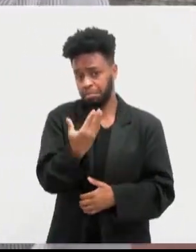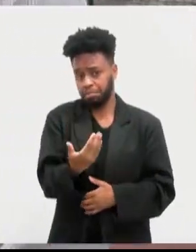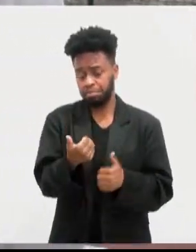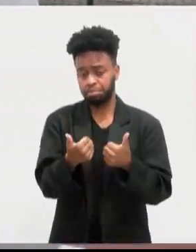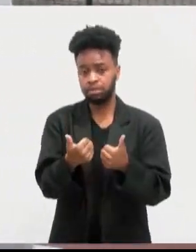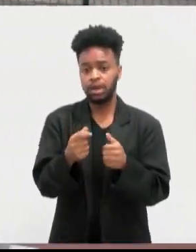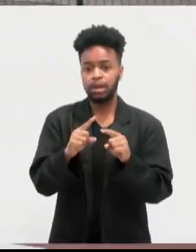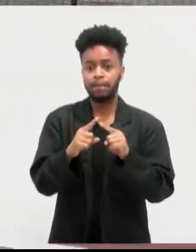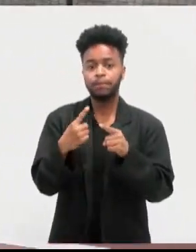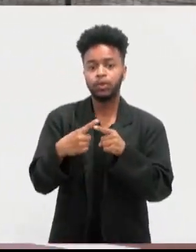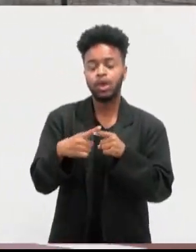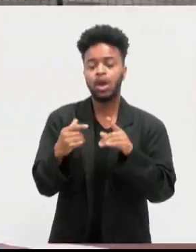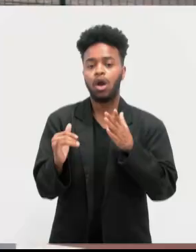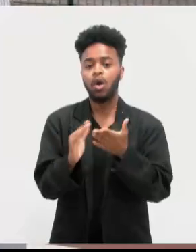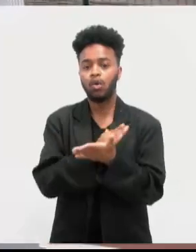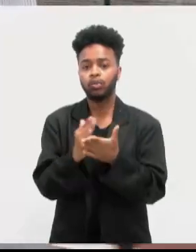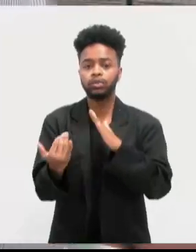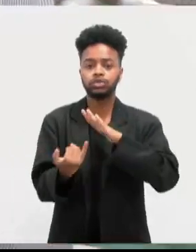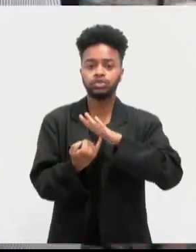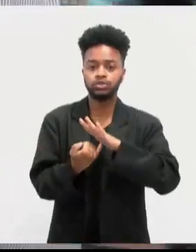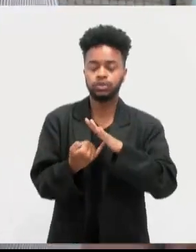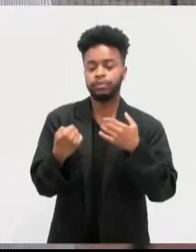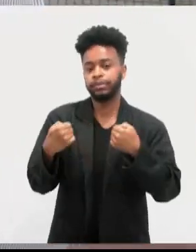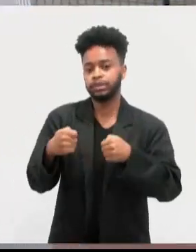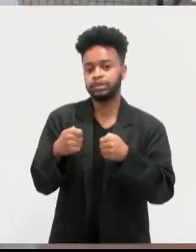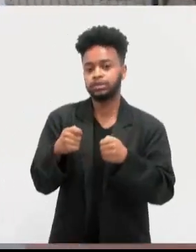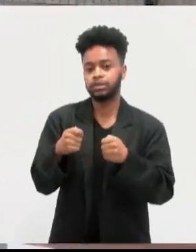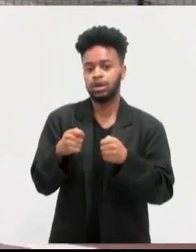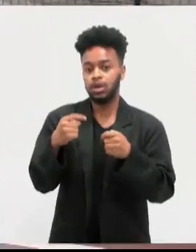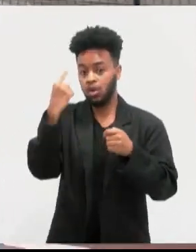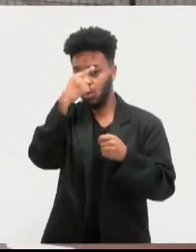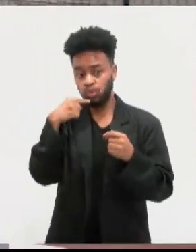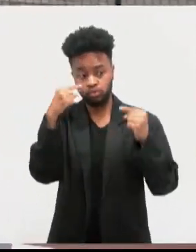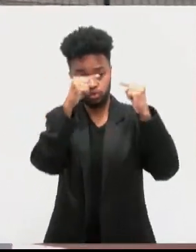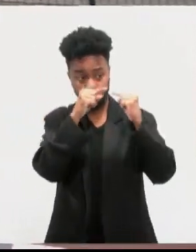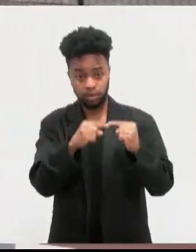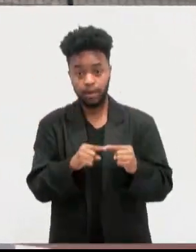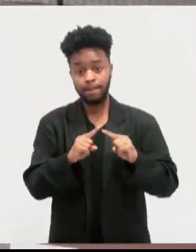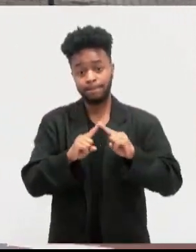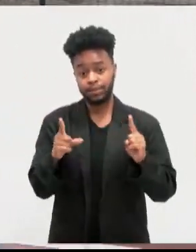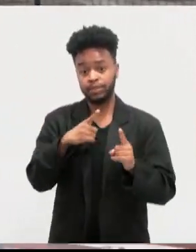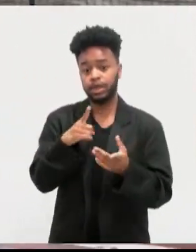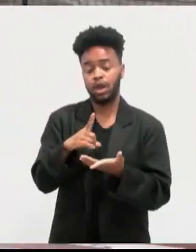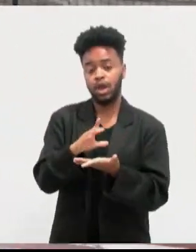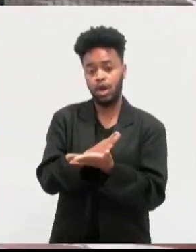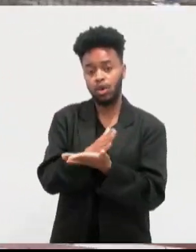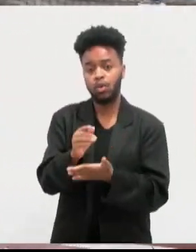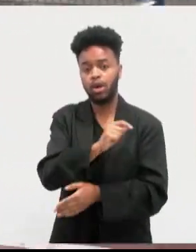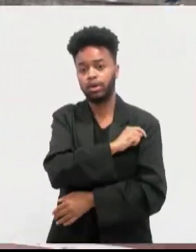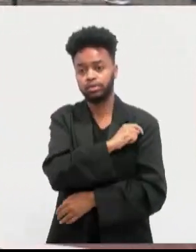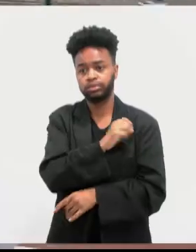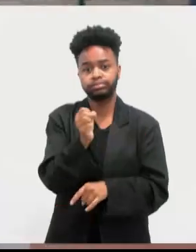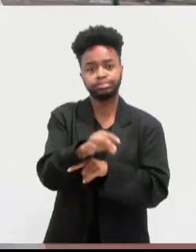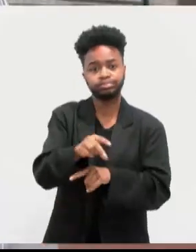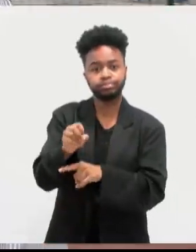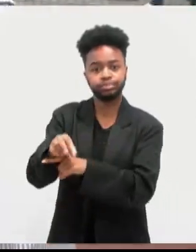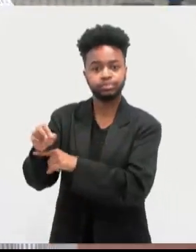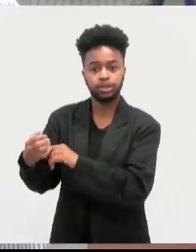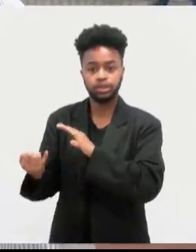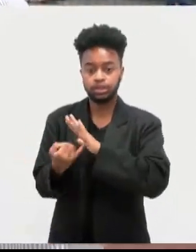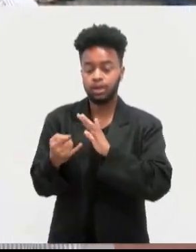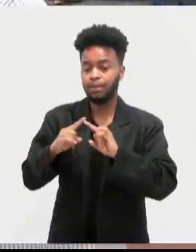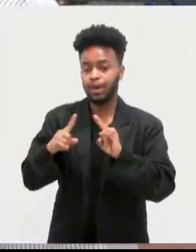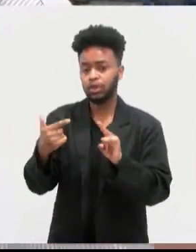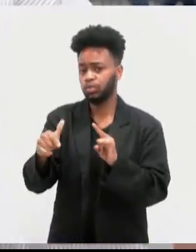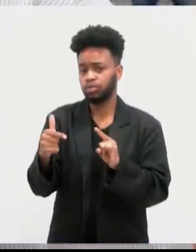que exigem, até certo ponto, o reconhecimento facial, mas existem alunos que hoje em dia frequentam as instituições sem